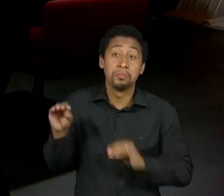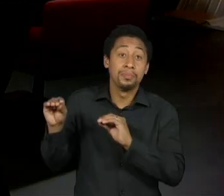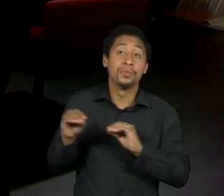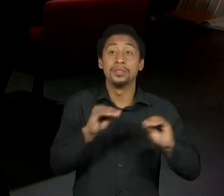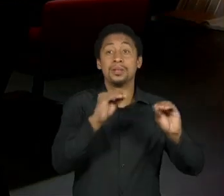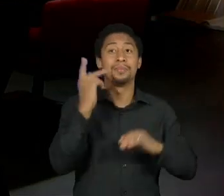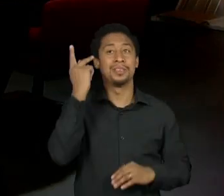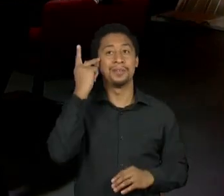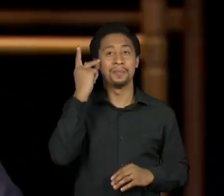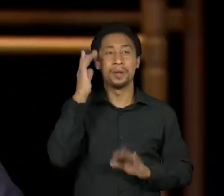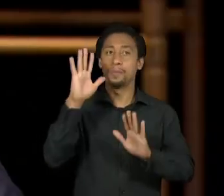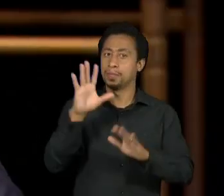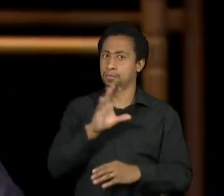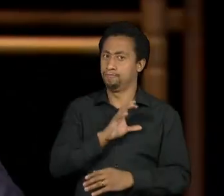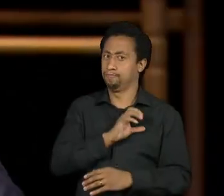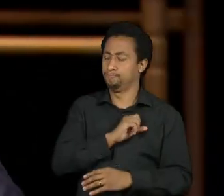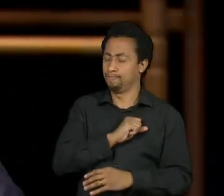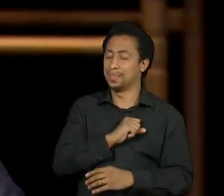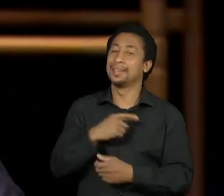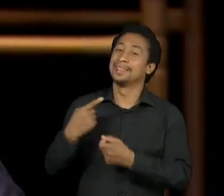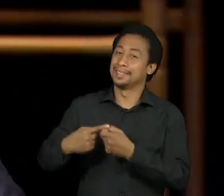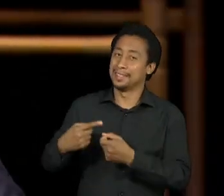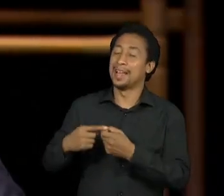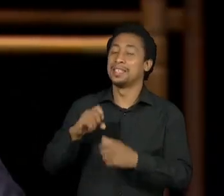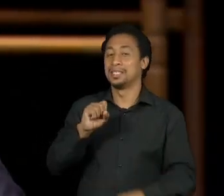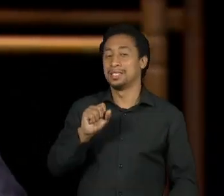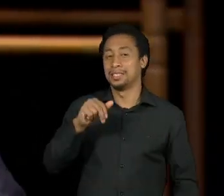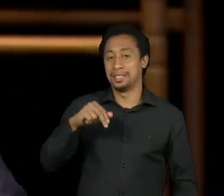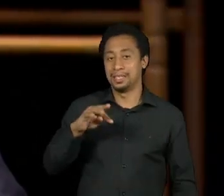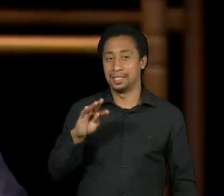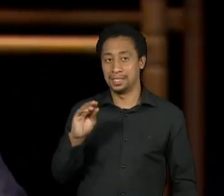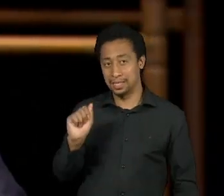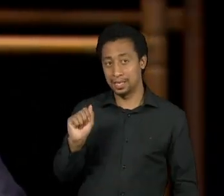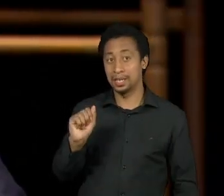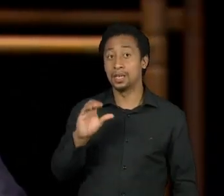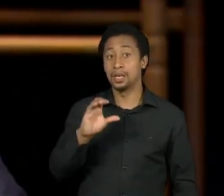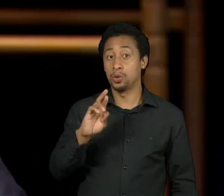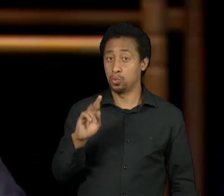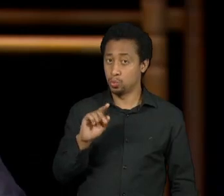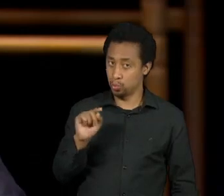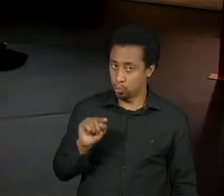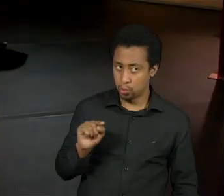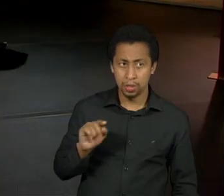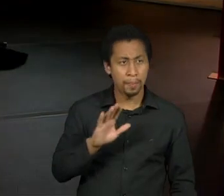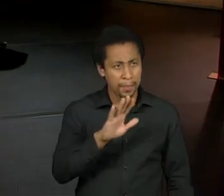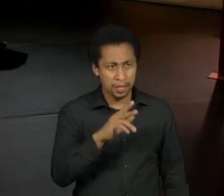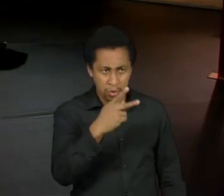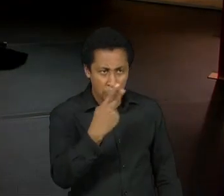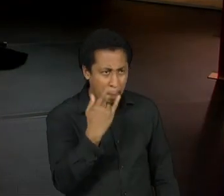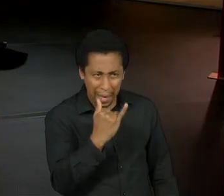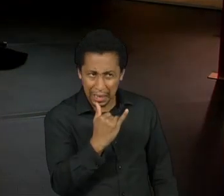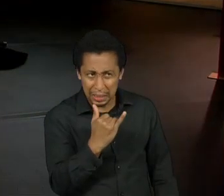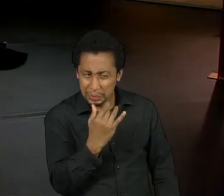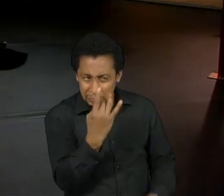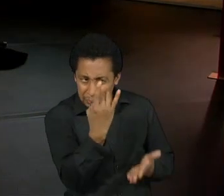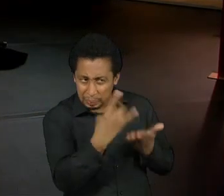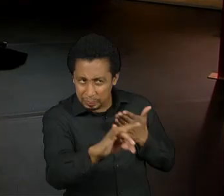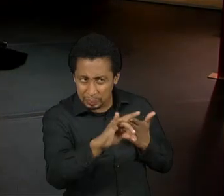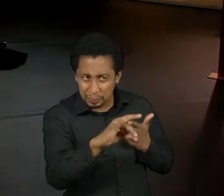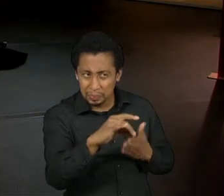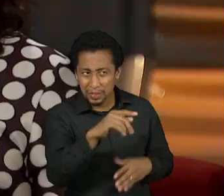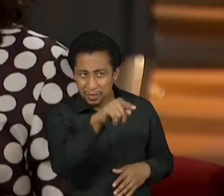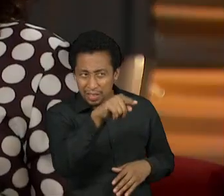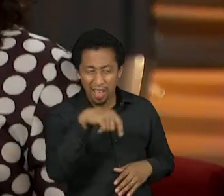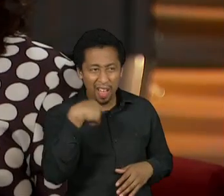e são é Santa Cruz das Palmeiras agora o seu pai parece que não gostava da ideia de você será três não ele foi